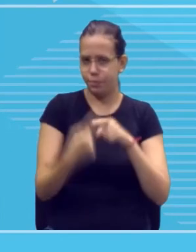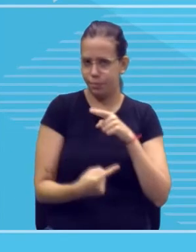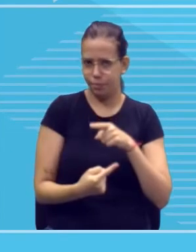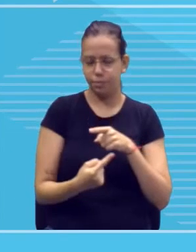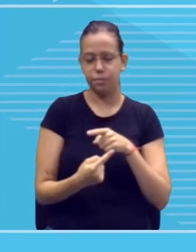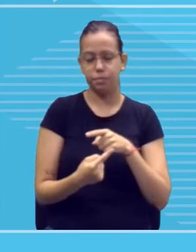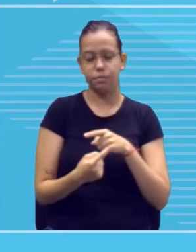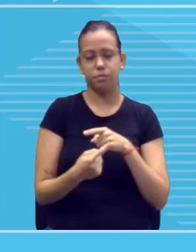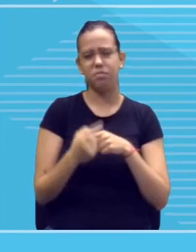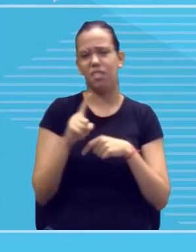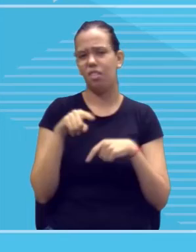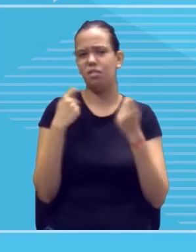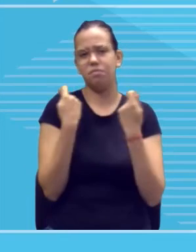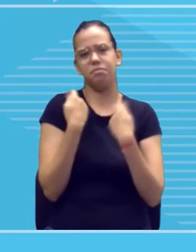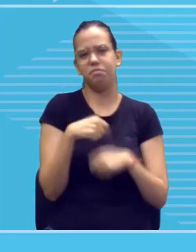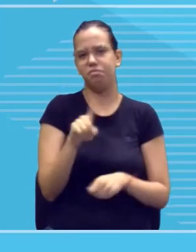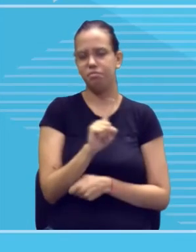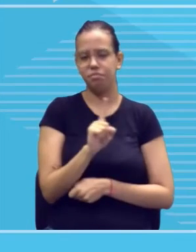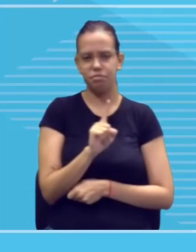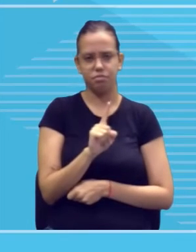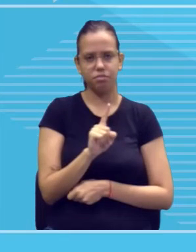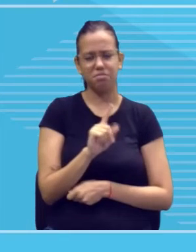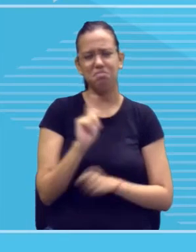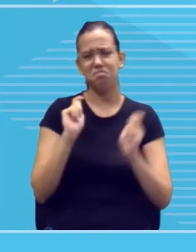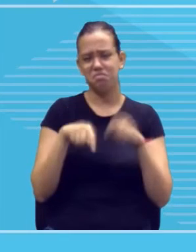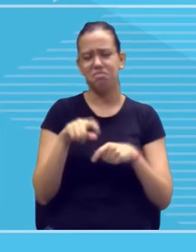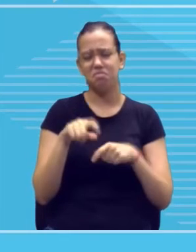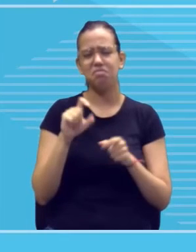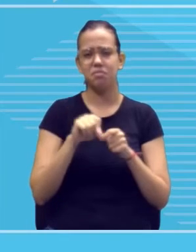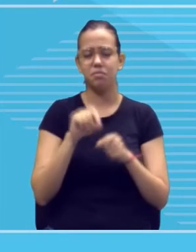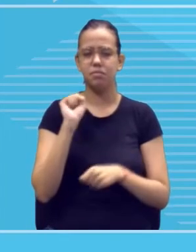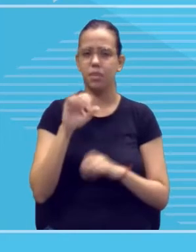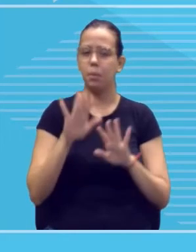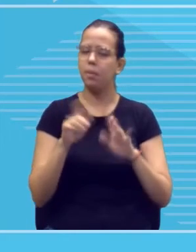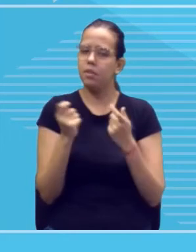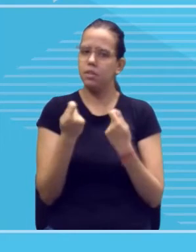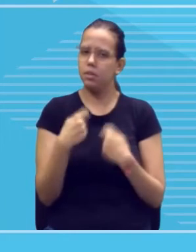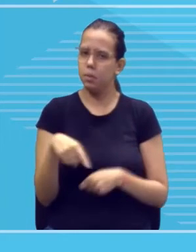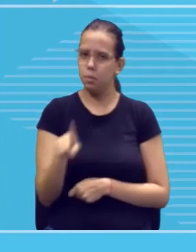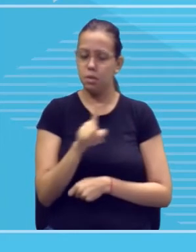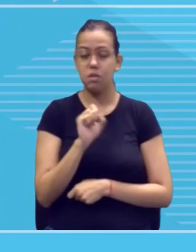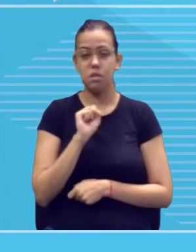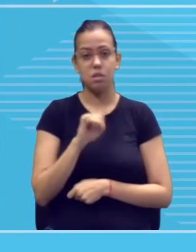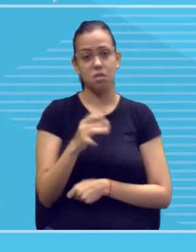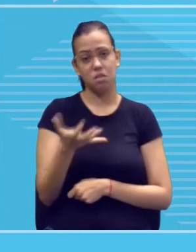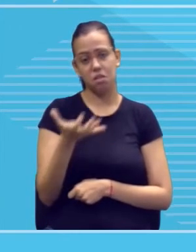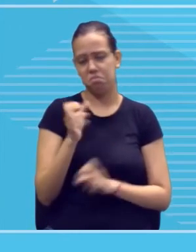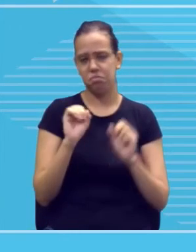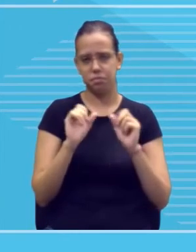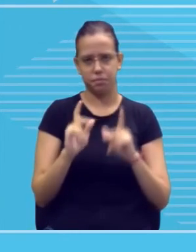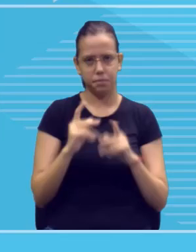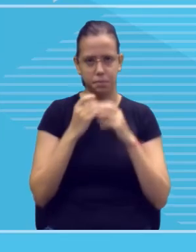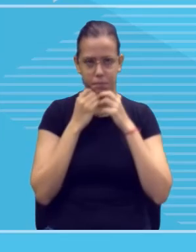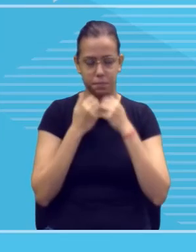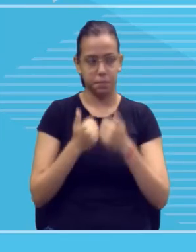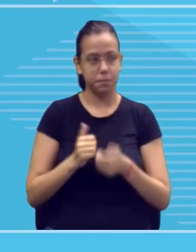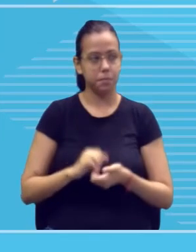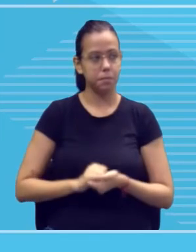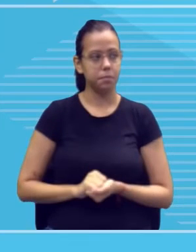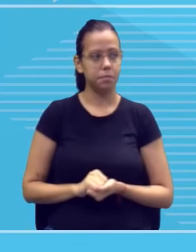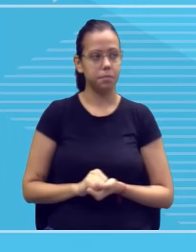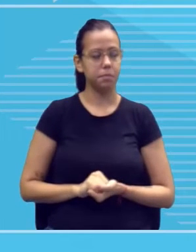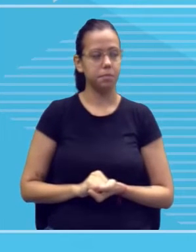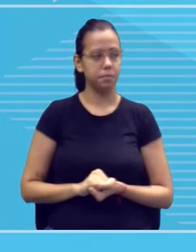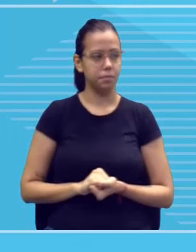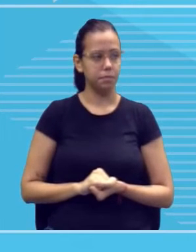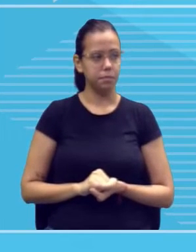é que é desnecessário pode fazer mas tem necessidade nenhuma não se você quiser e é com você aí